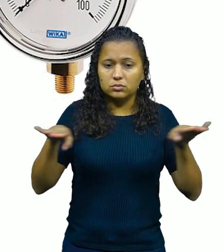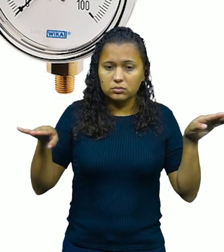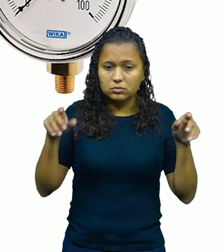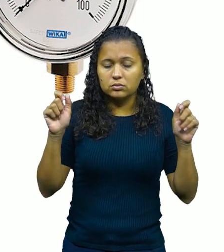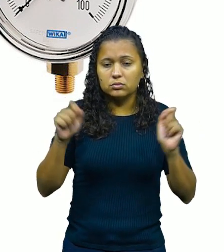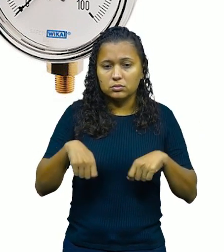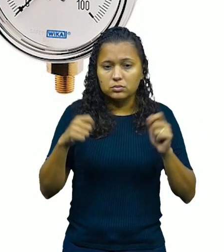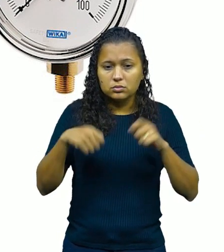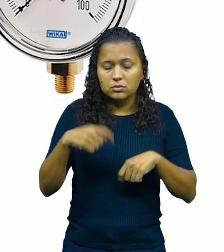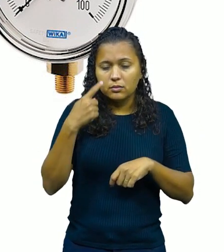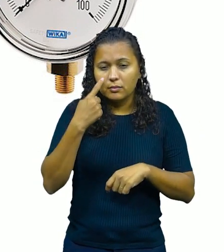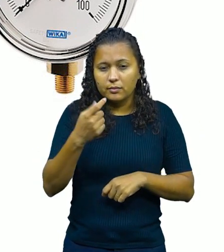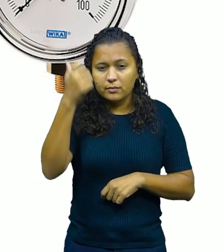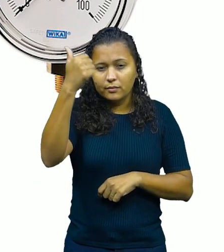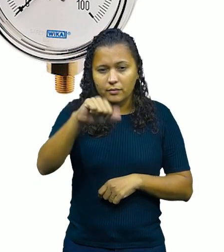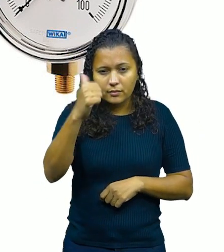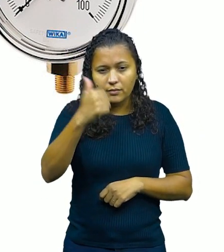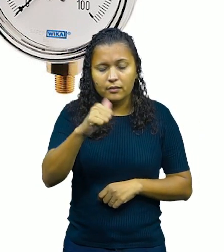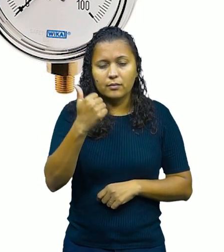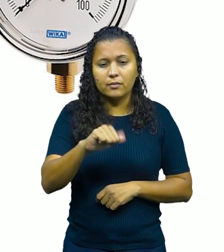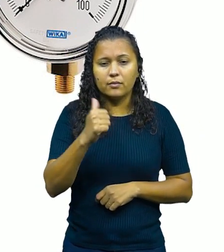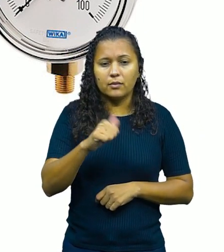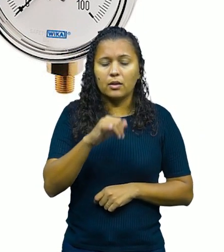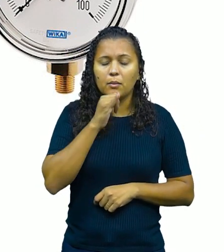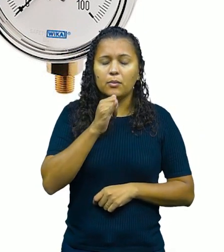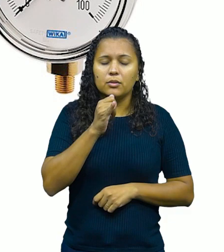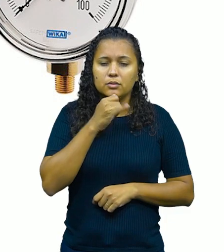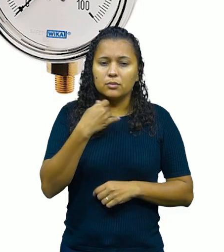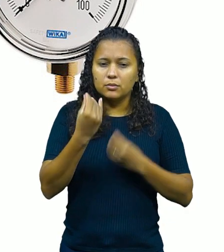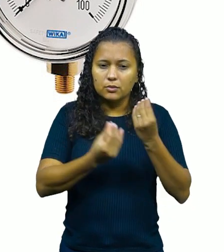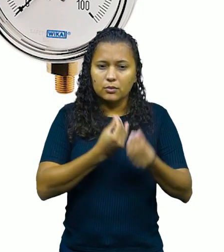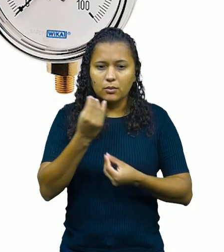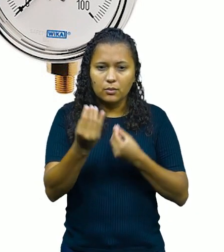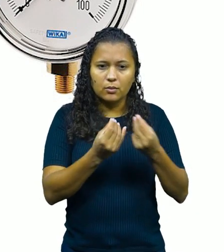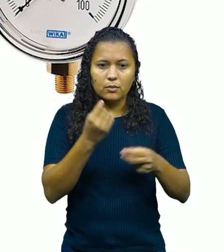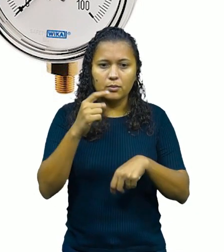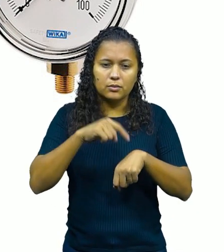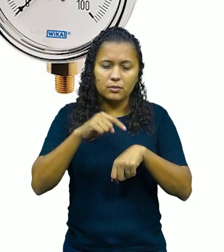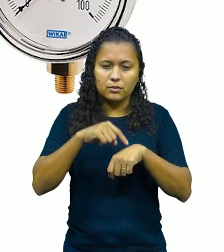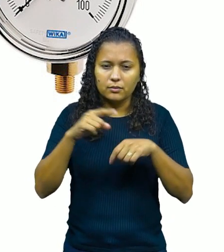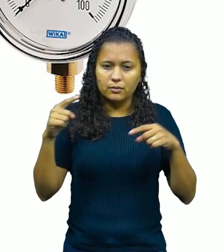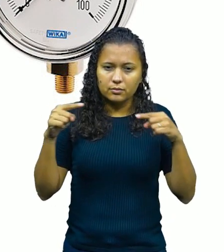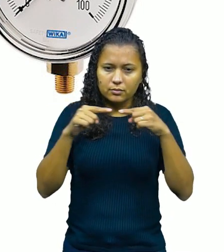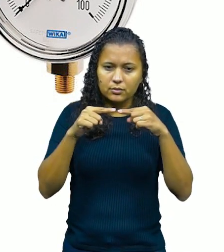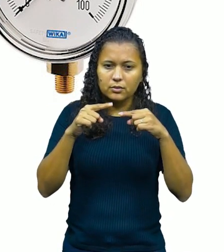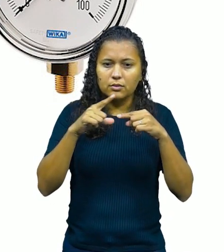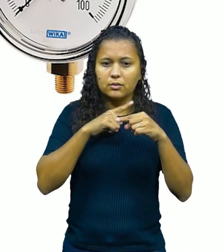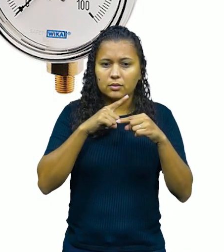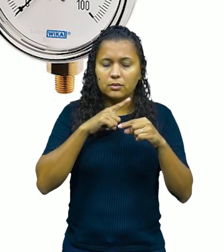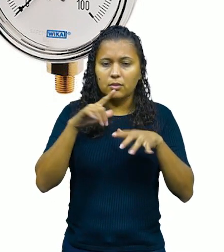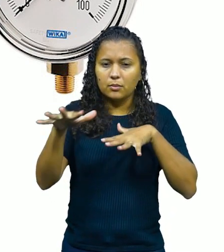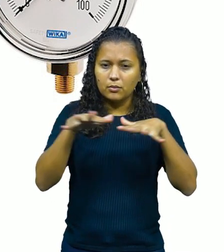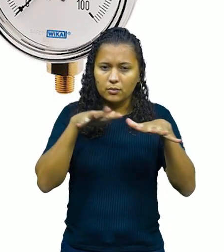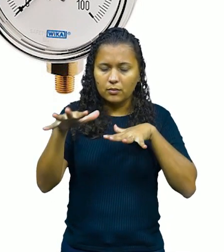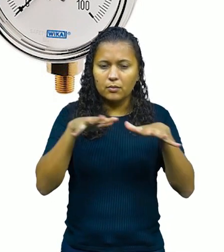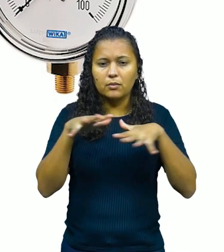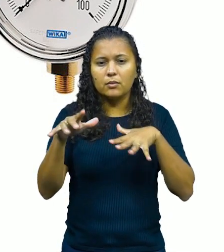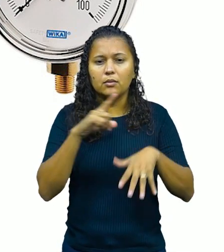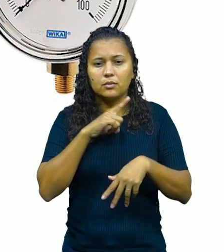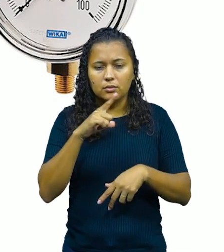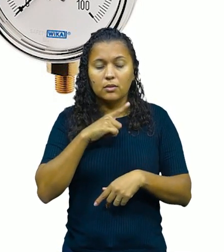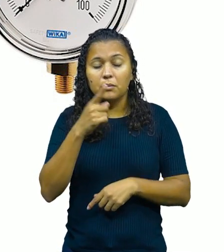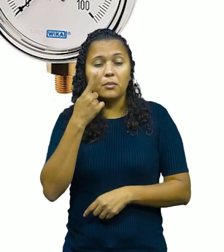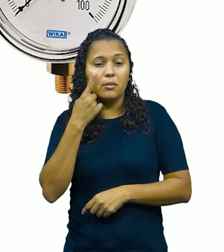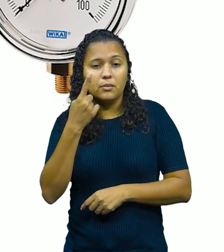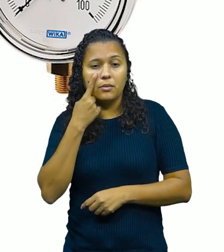superfície que você está interessado em realizar a medição de pressão. Então, a partir desse momento aqui, desse conector que a gente tem aqui, ele já começa